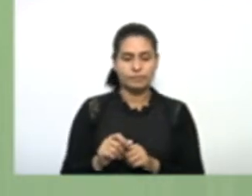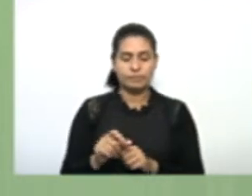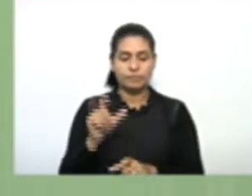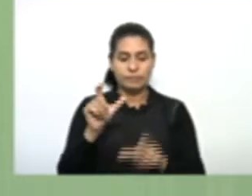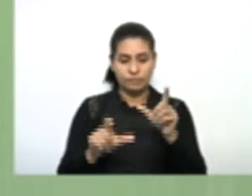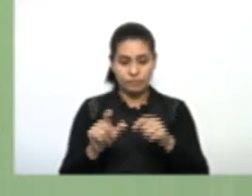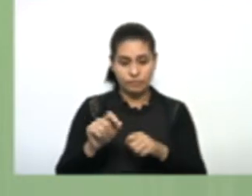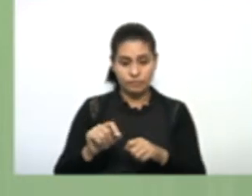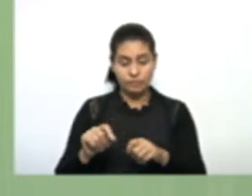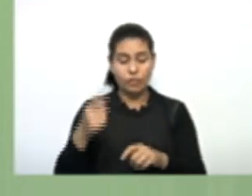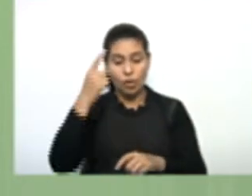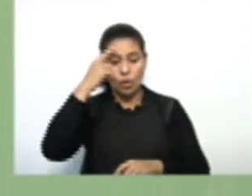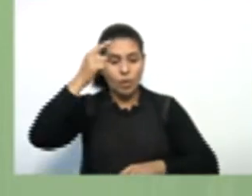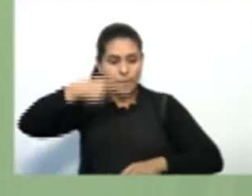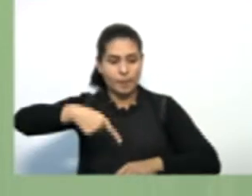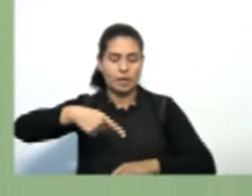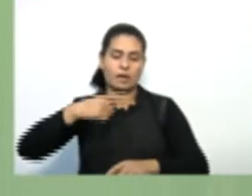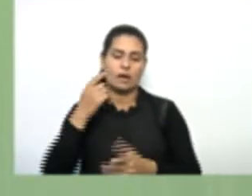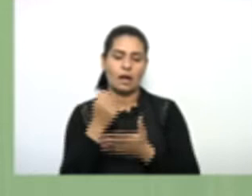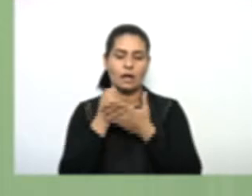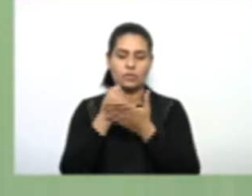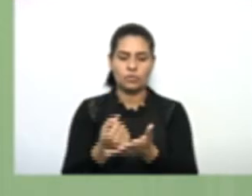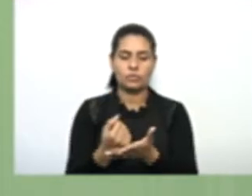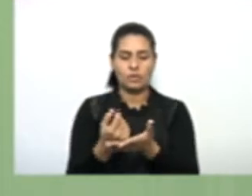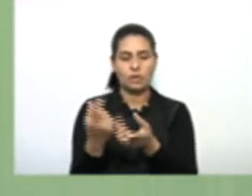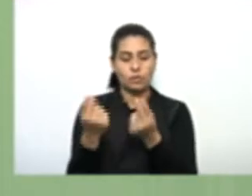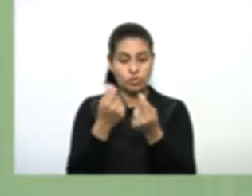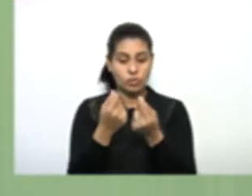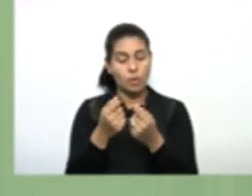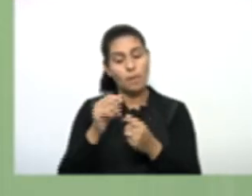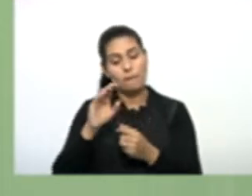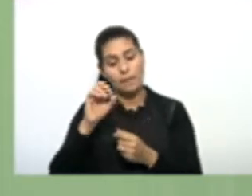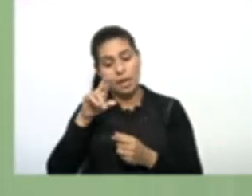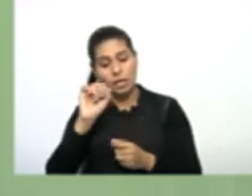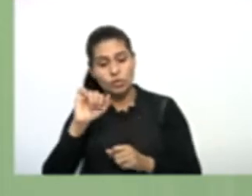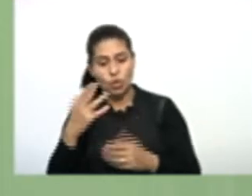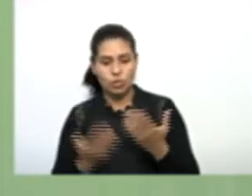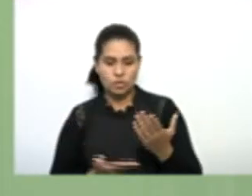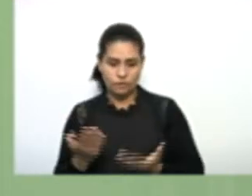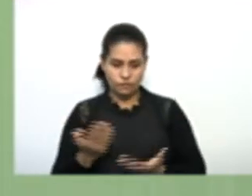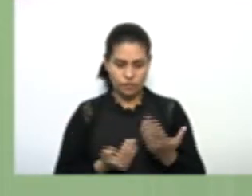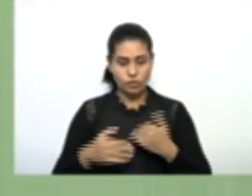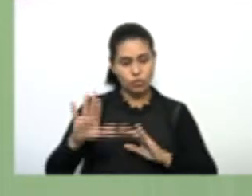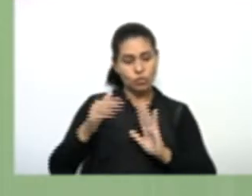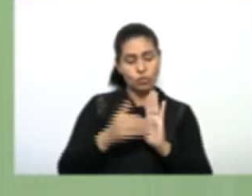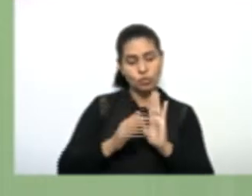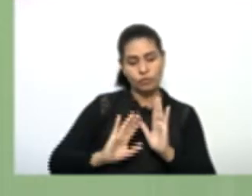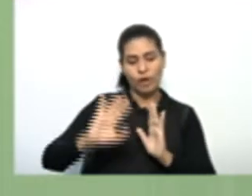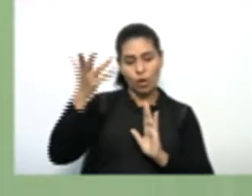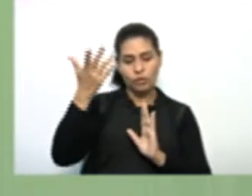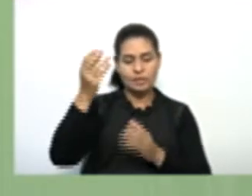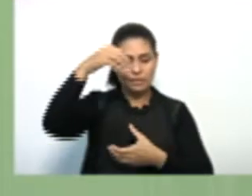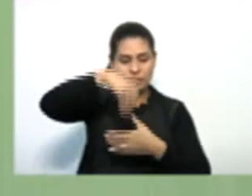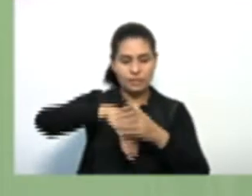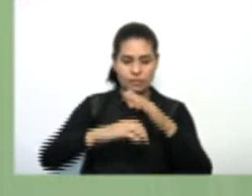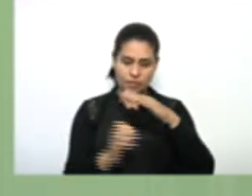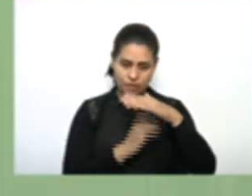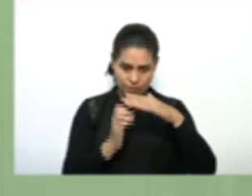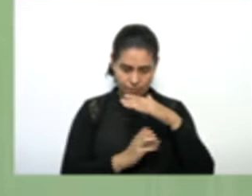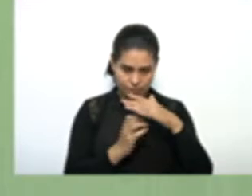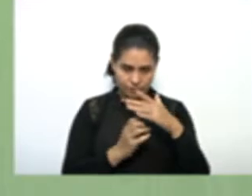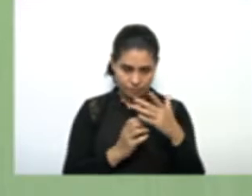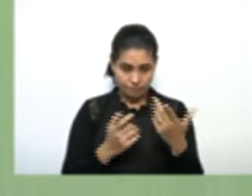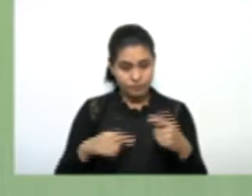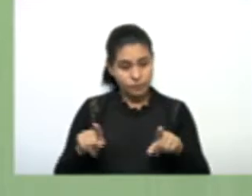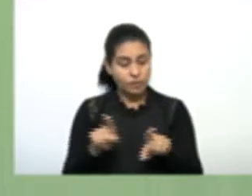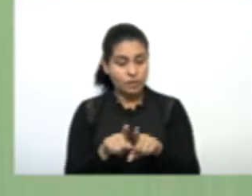reciprocamente se obrigam a contribuir com bens ou serviços para o exercício de uma atividade econômica